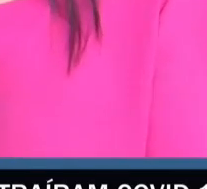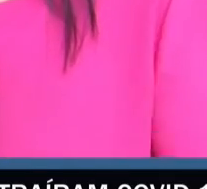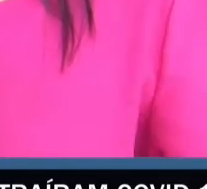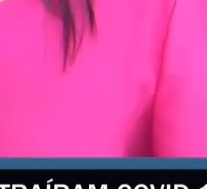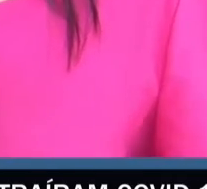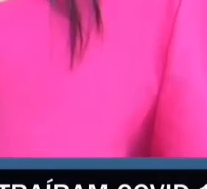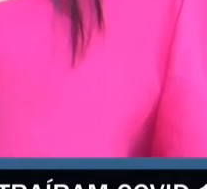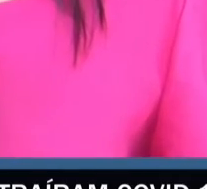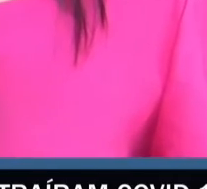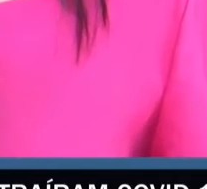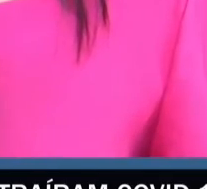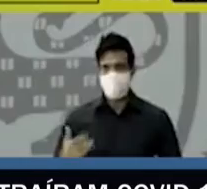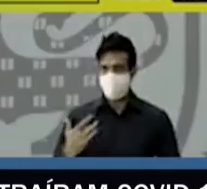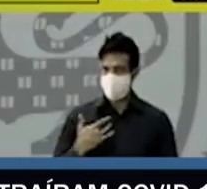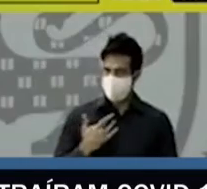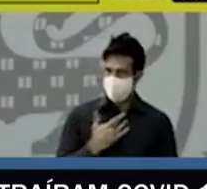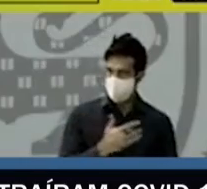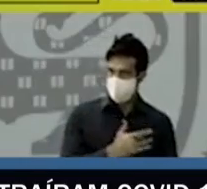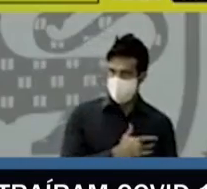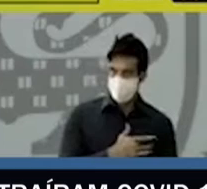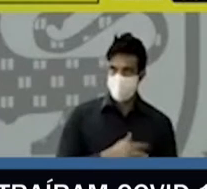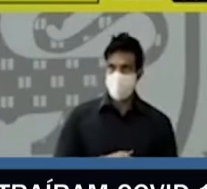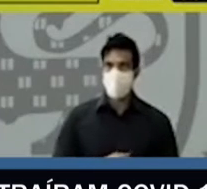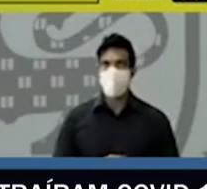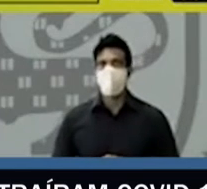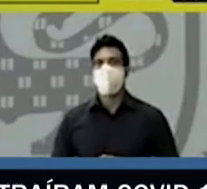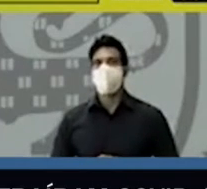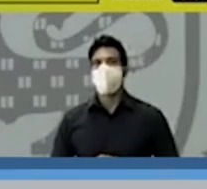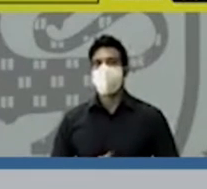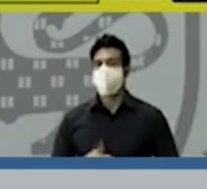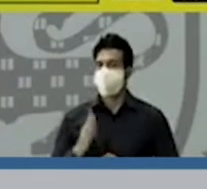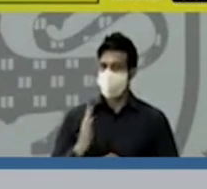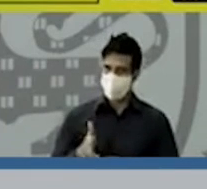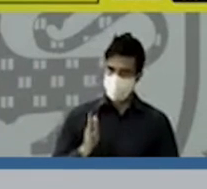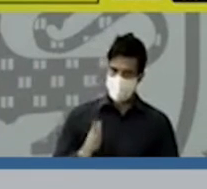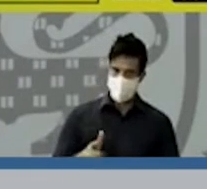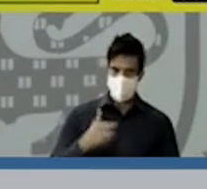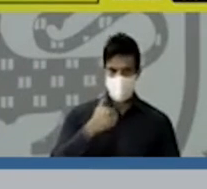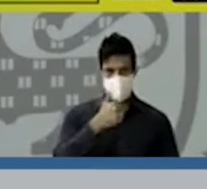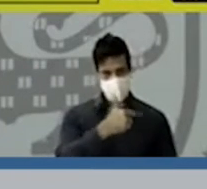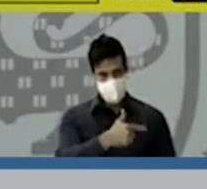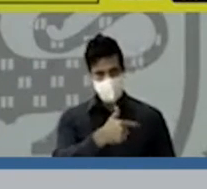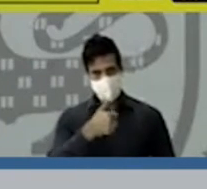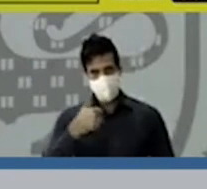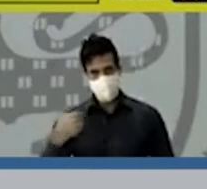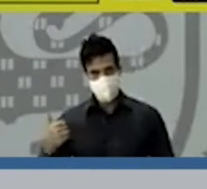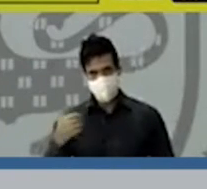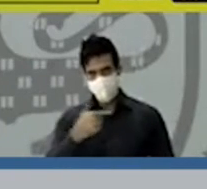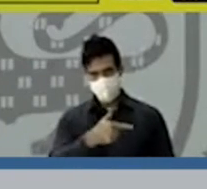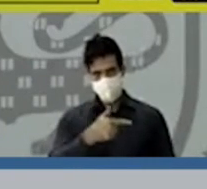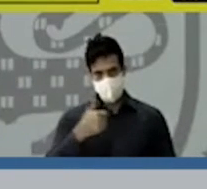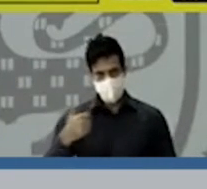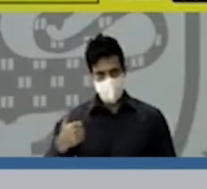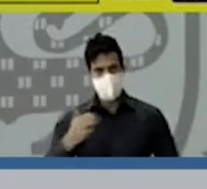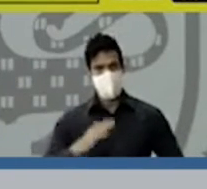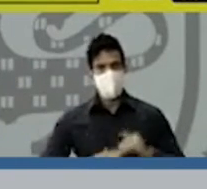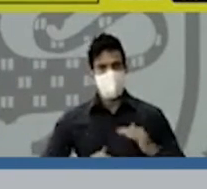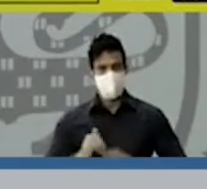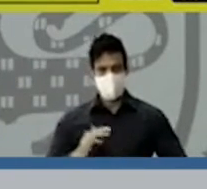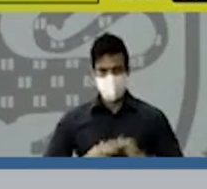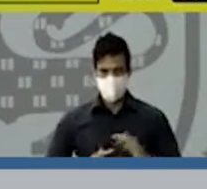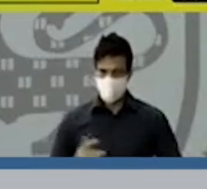máscara e a higienização das mãos. Nós temos já 21 profissionais de saúde